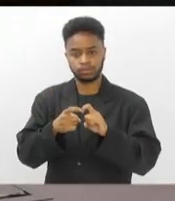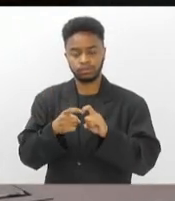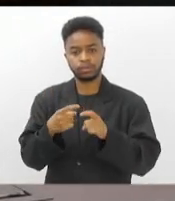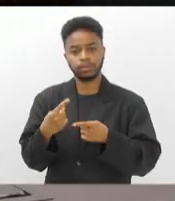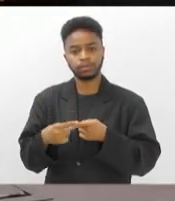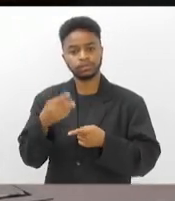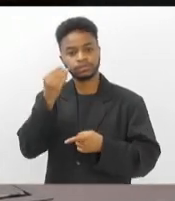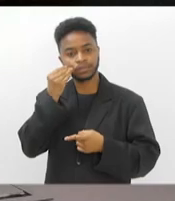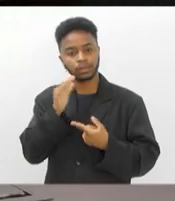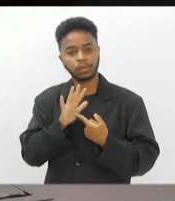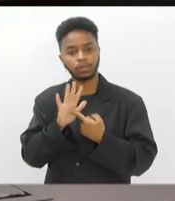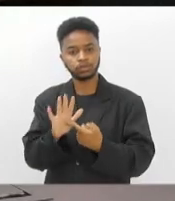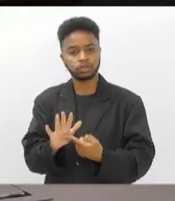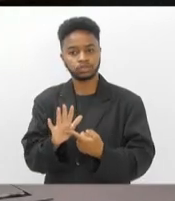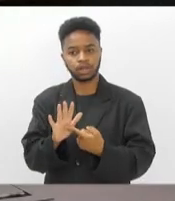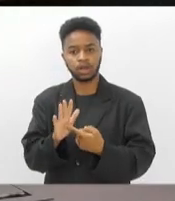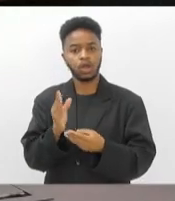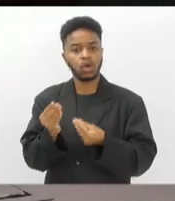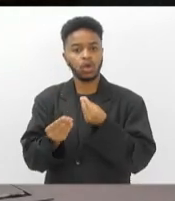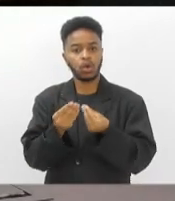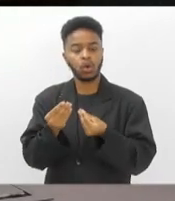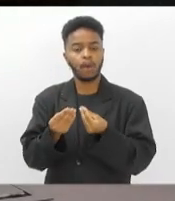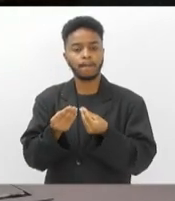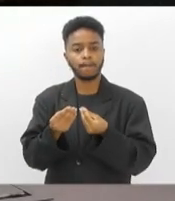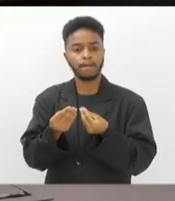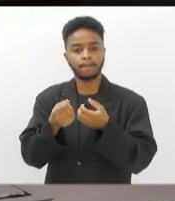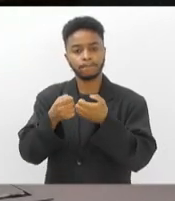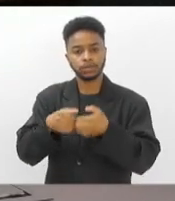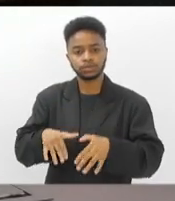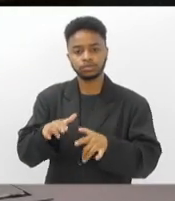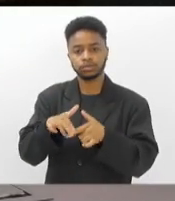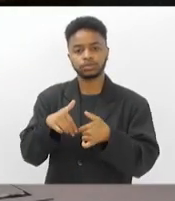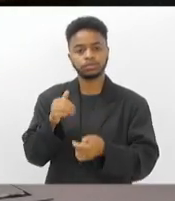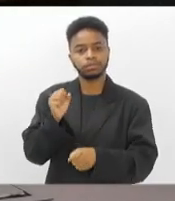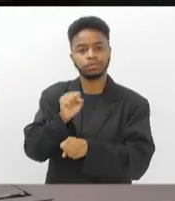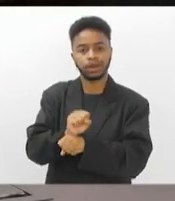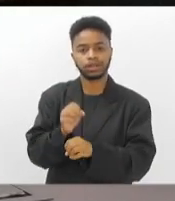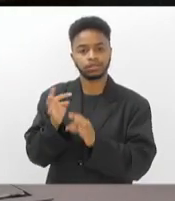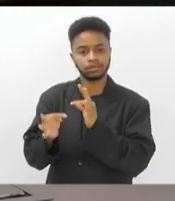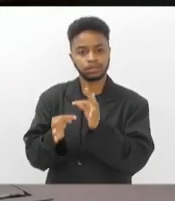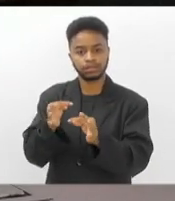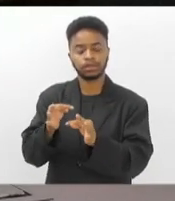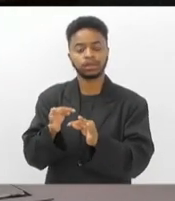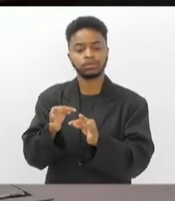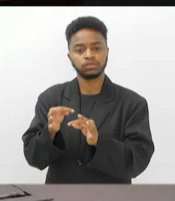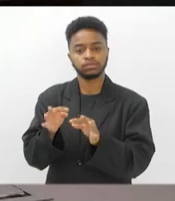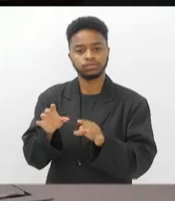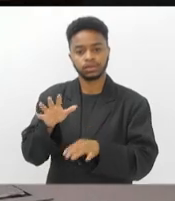para mostrar impo da ausência da interrupção das terapias que causam na pessoa com